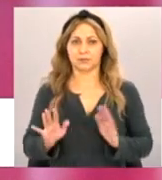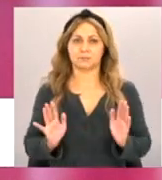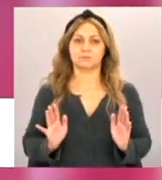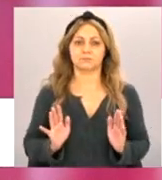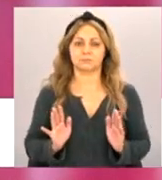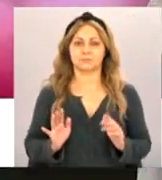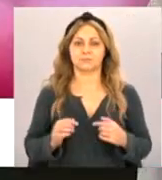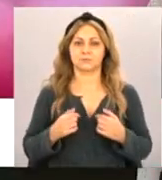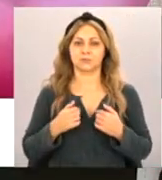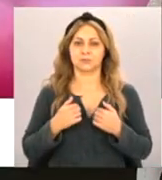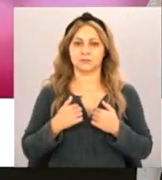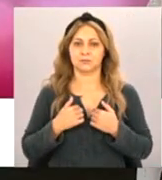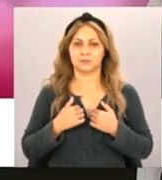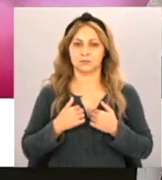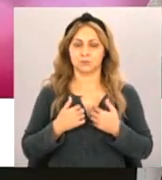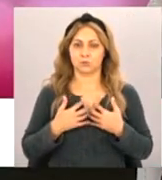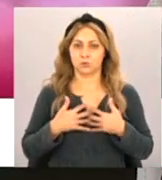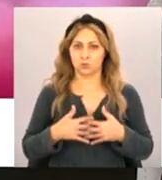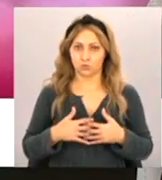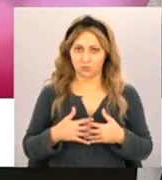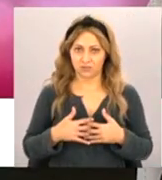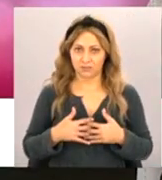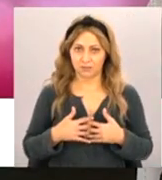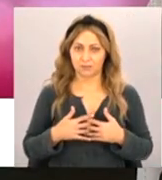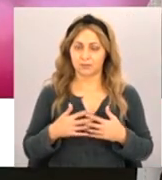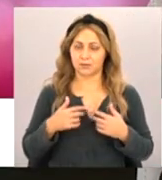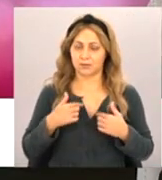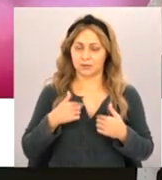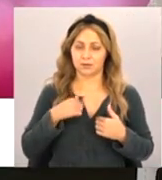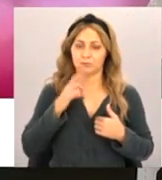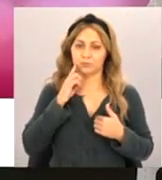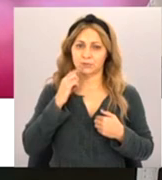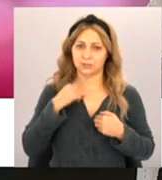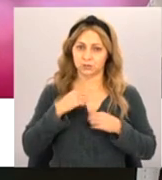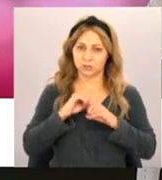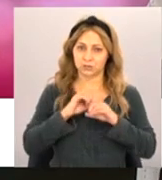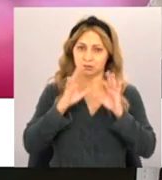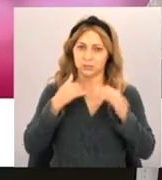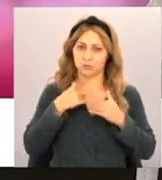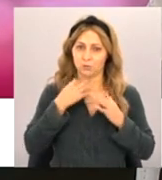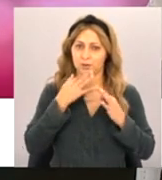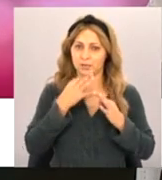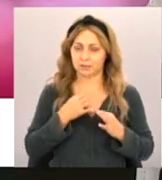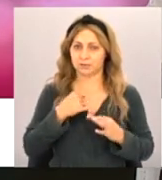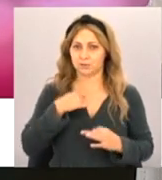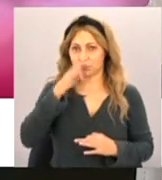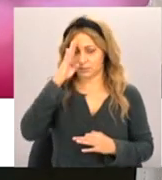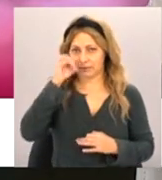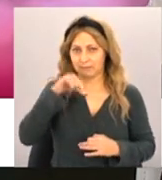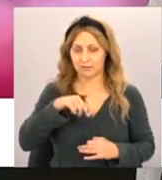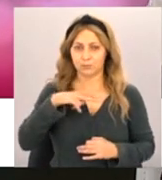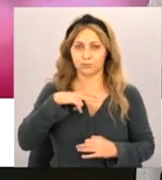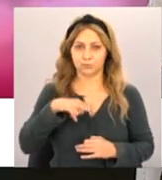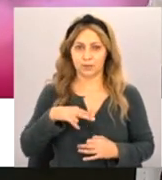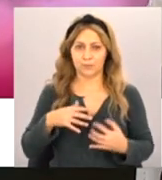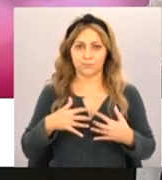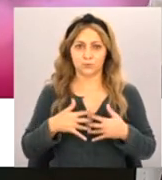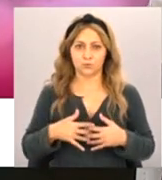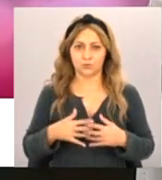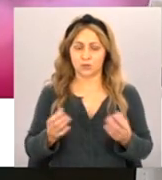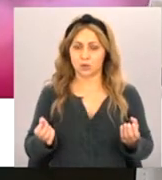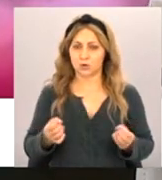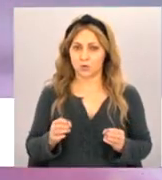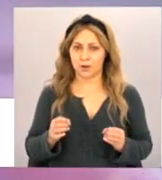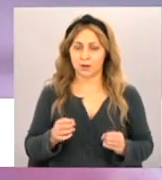ele é bom que ninguém tenha nenhuma dúvida sobre isso e eu dou essa garantia e mais eu sei que em Portugal não há ninguém tenho dúvidas sobre